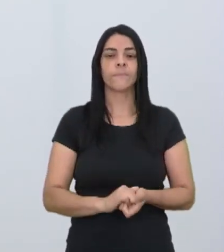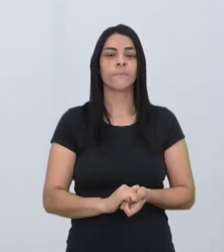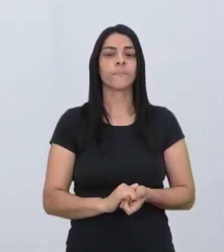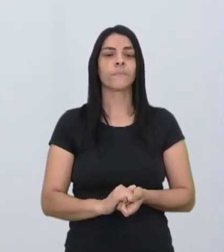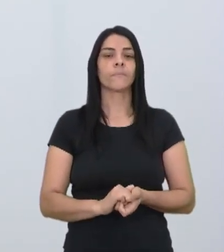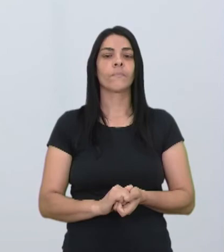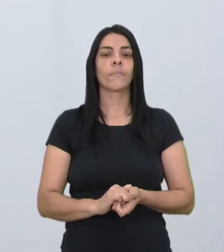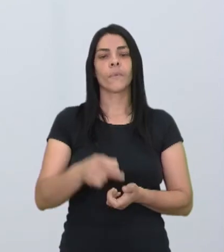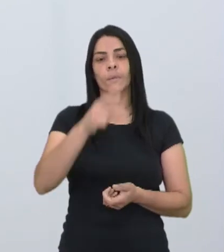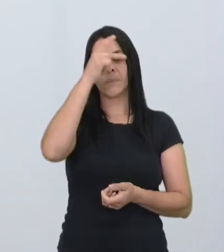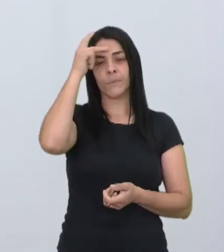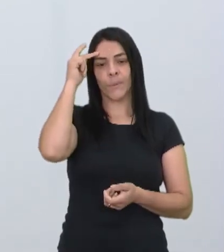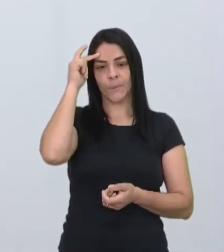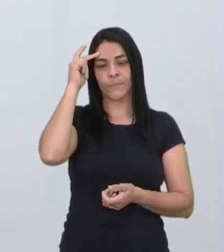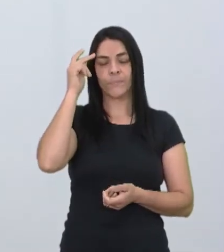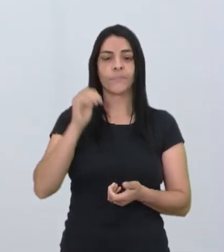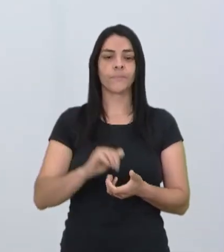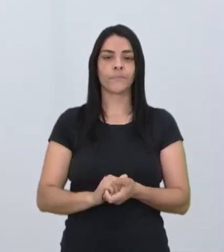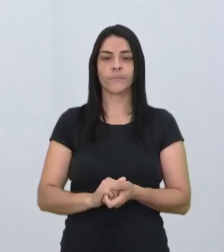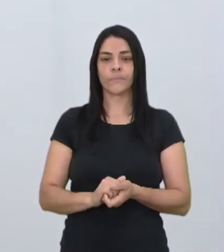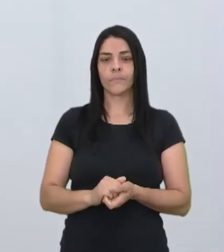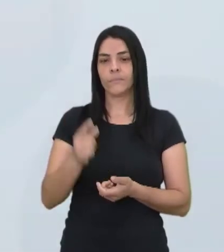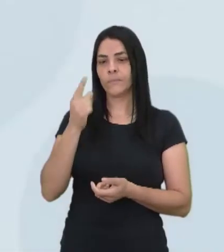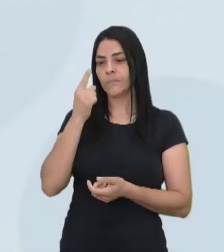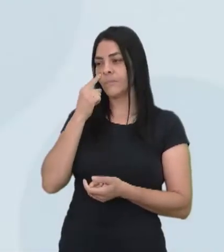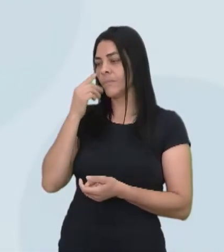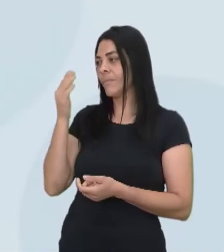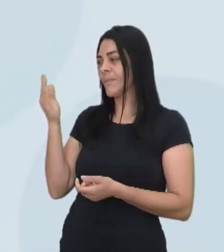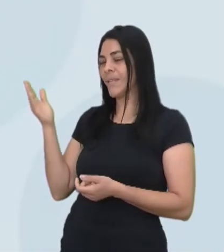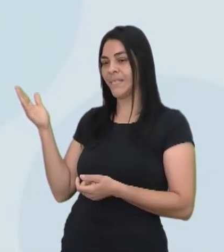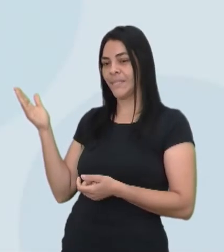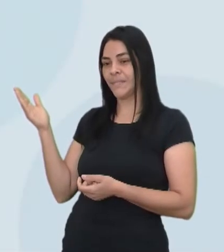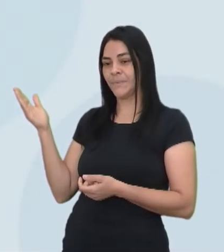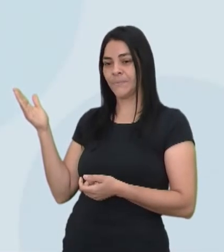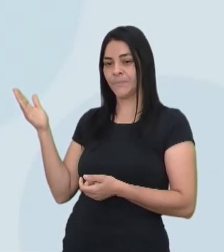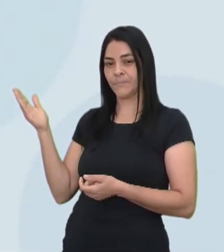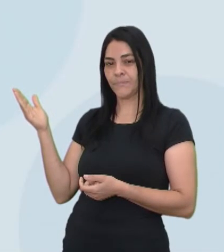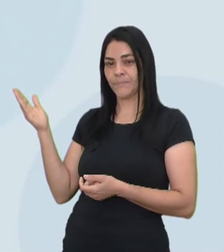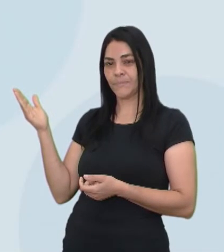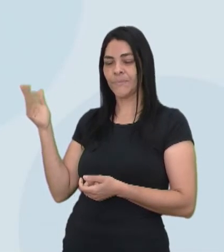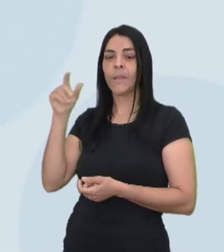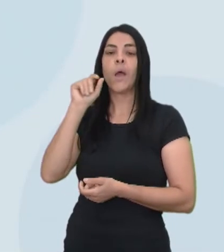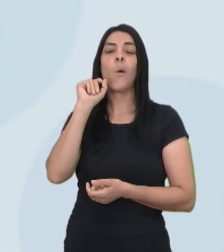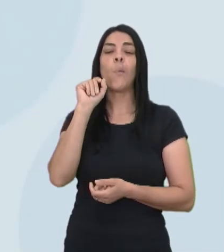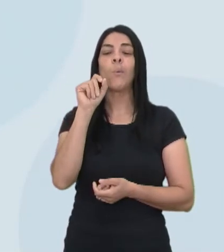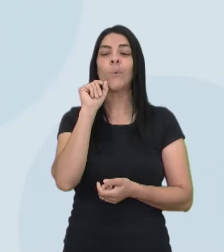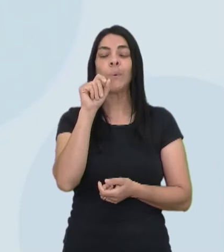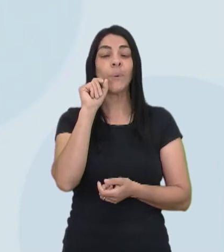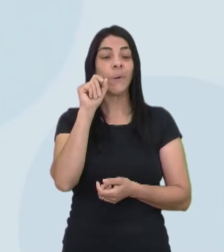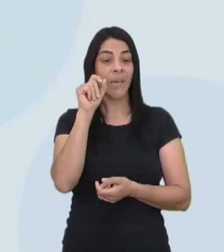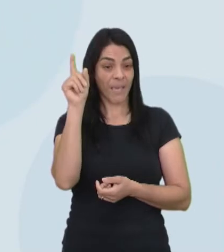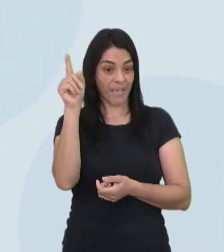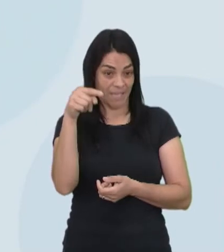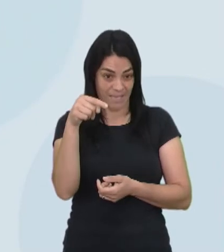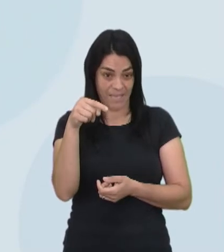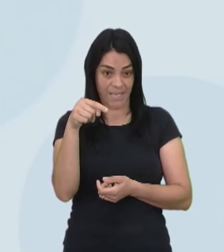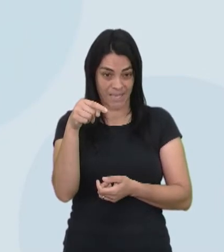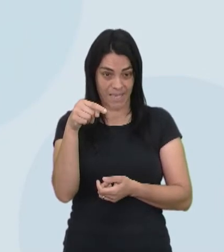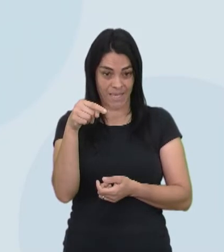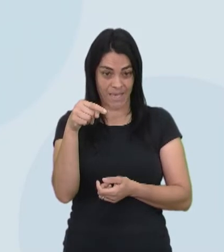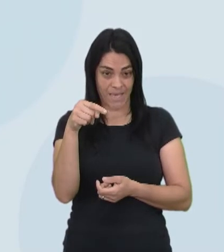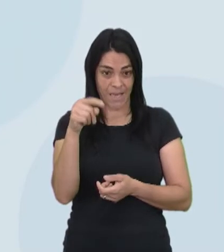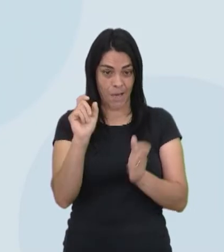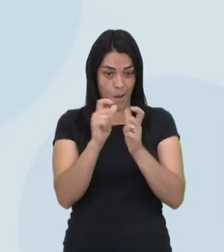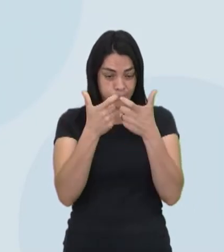Pessoal, tá aí na tela para vocês, né? Então, o que é exatamente superpopulação,